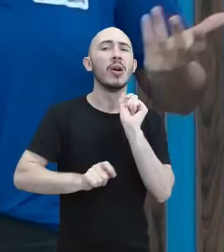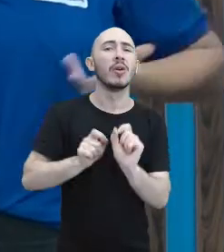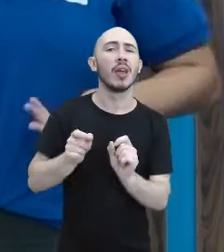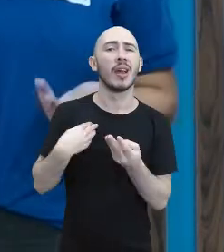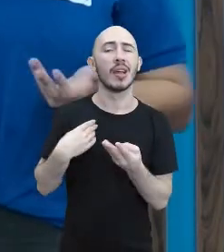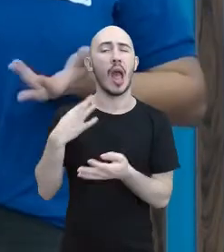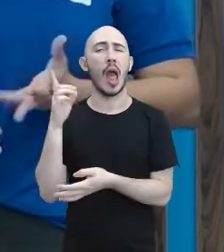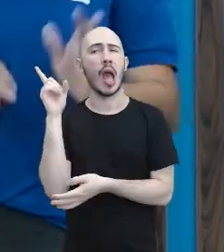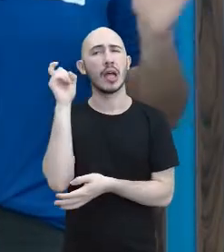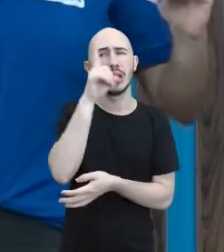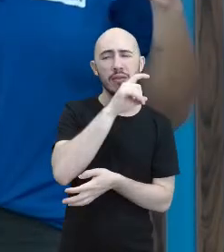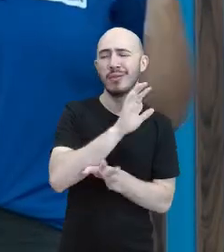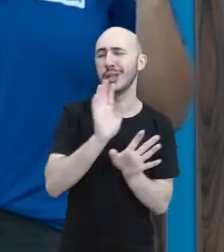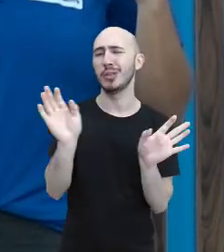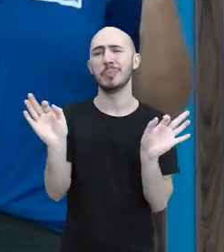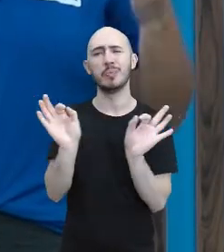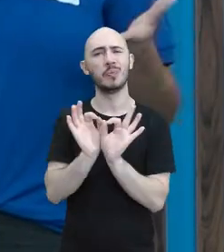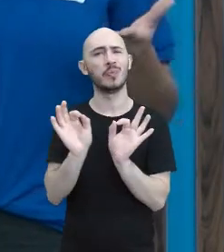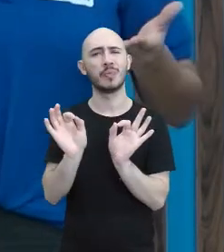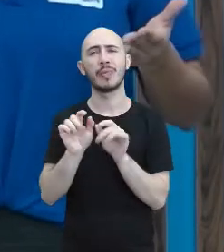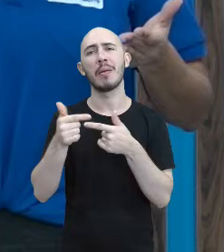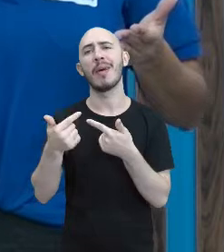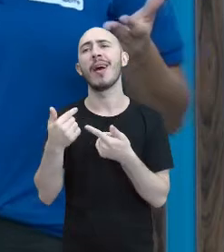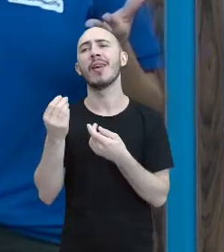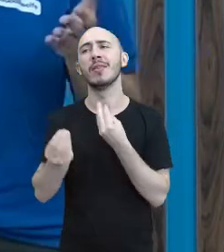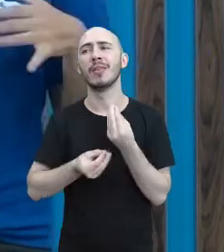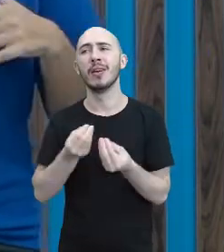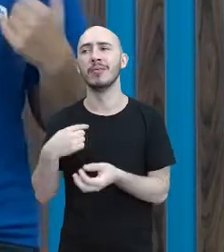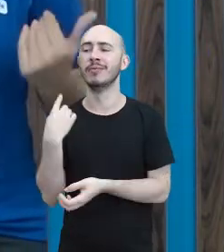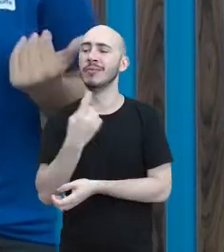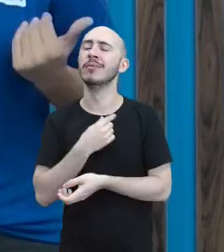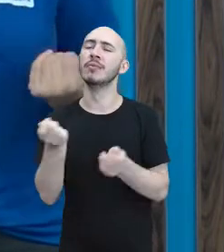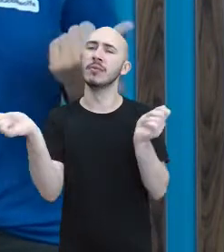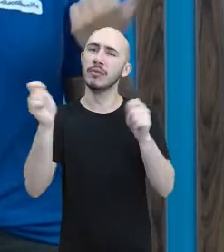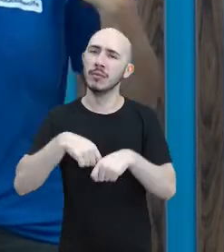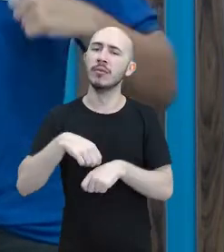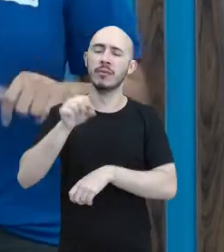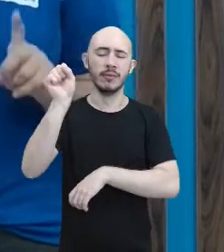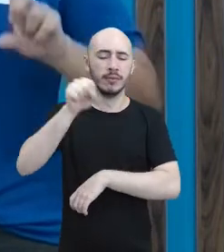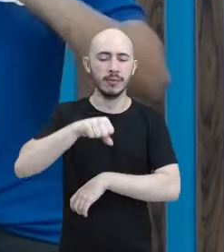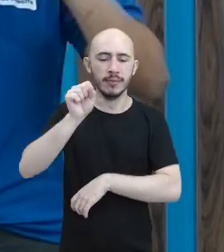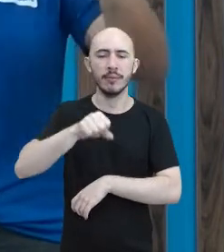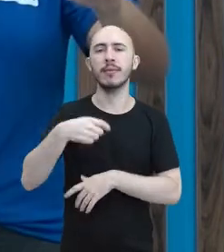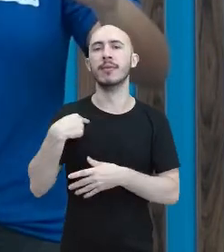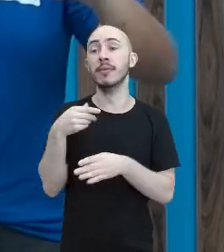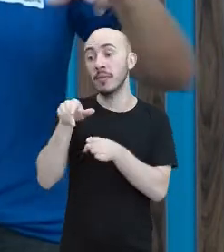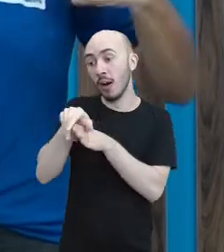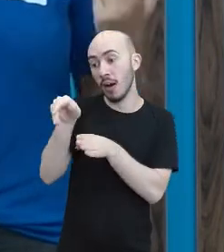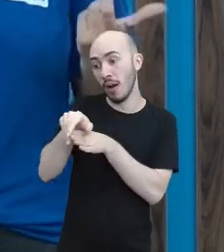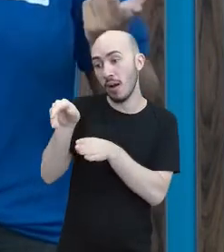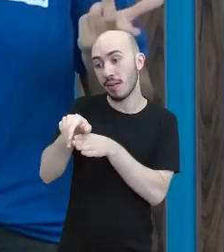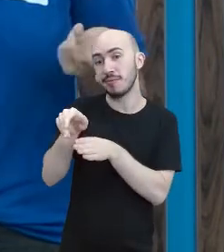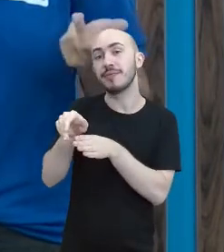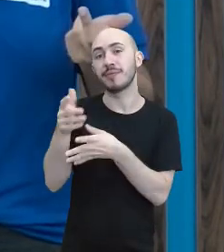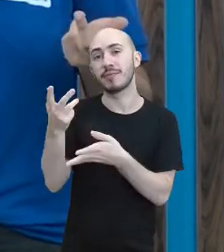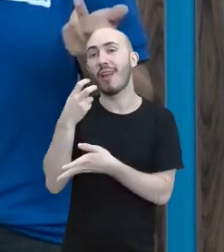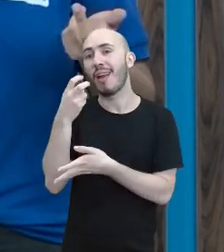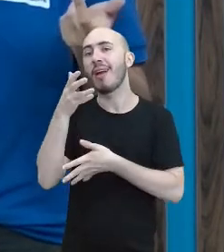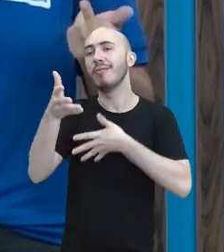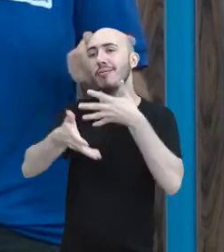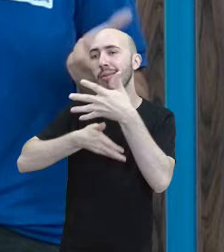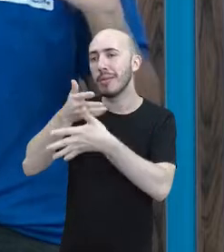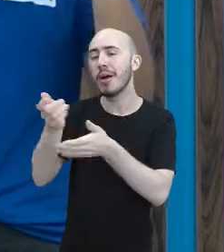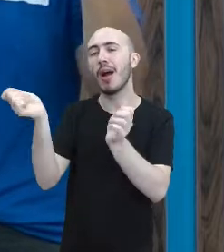extremamente complexo, cheio de etapas, a gente pode dizer que sim, essa instrução oral é